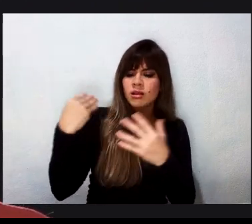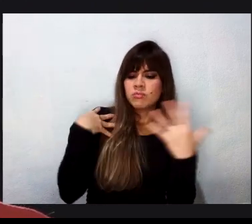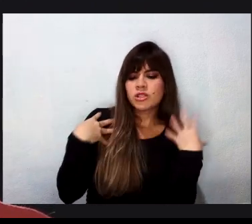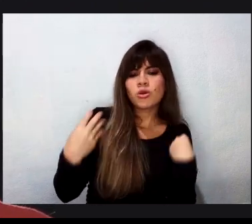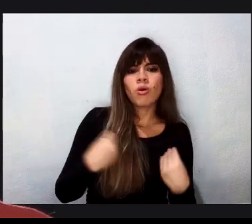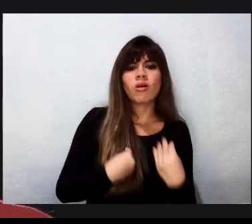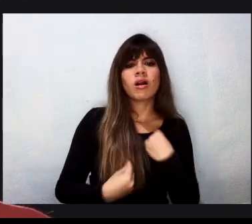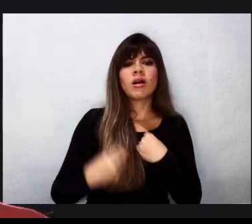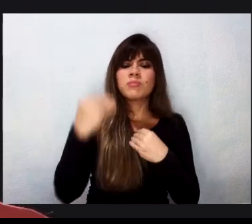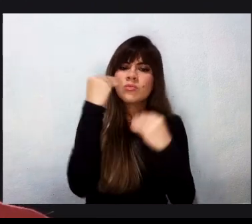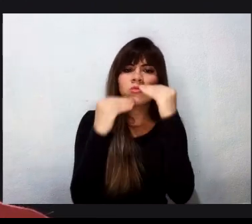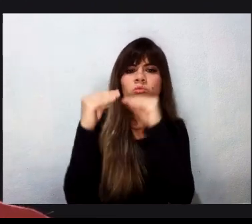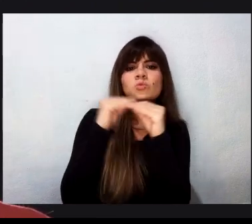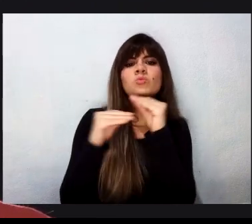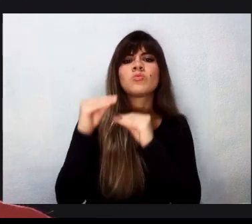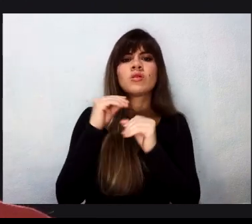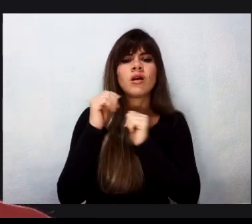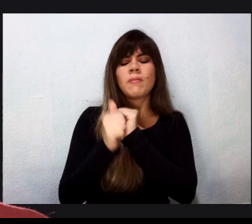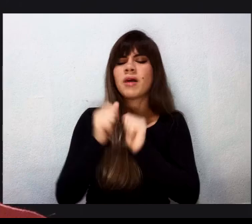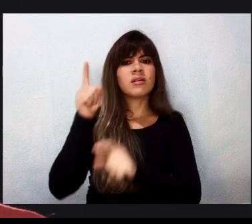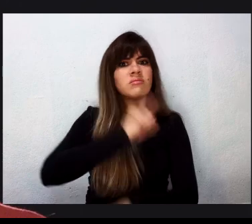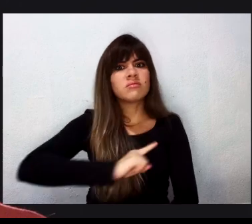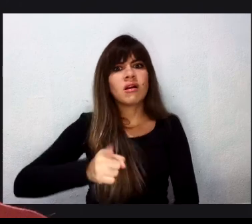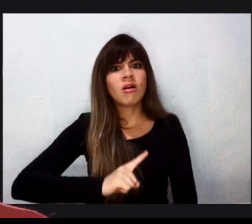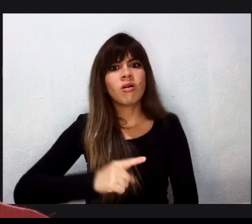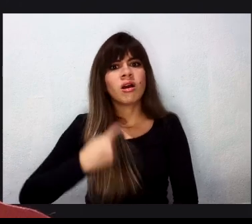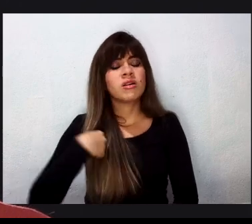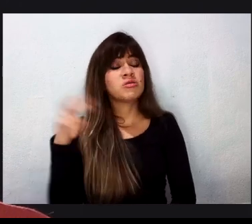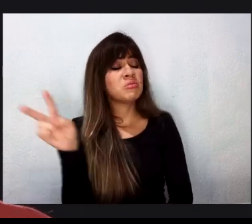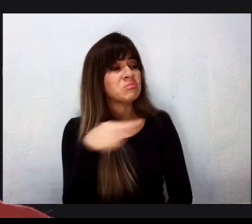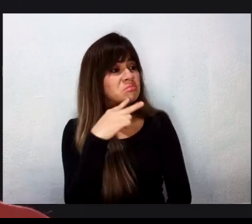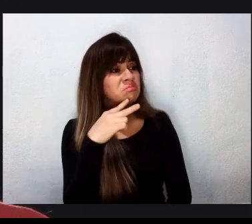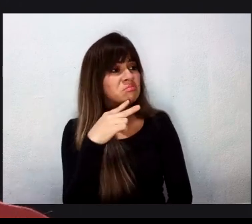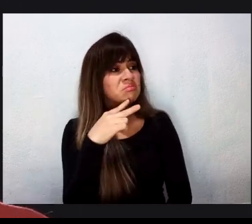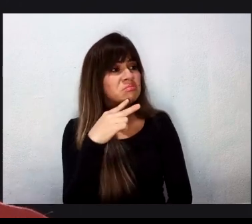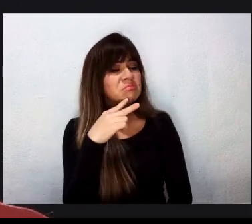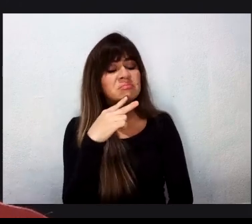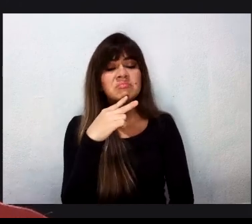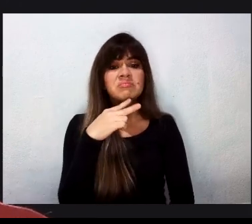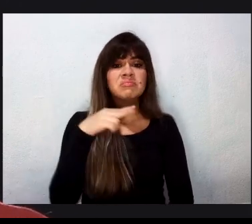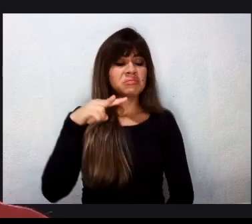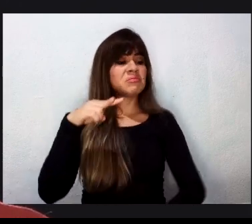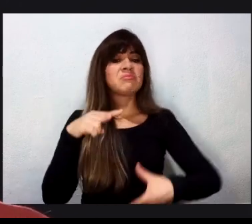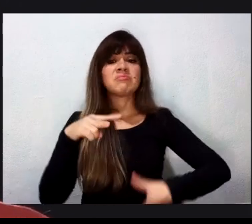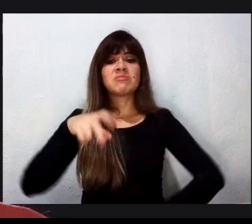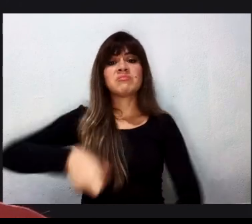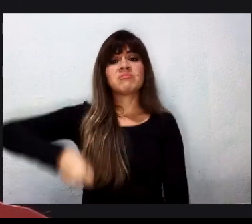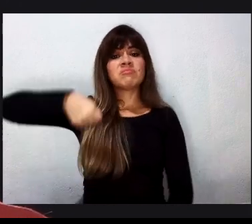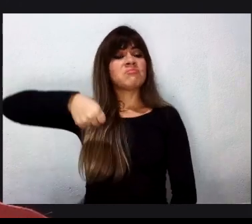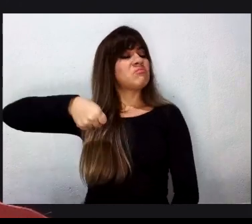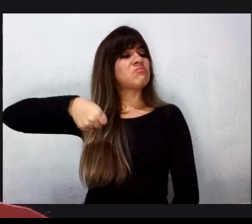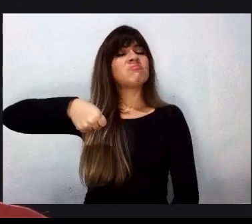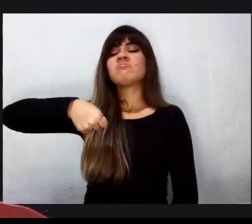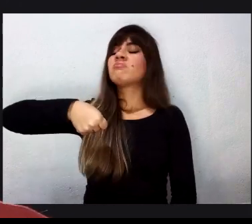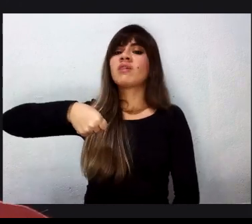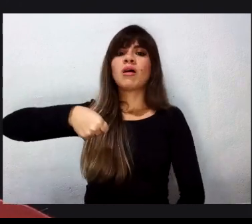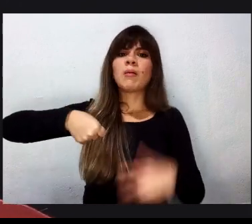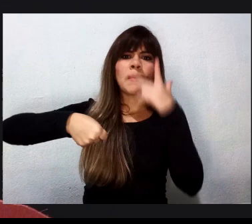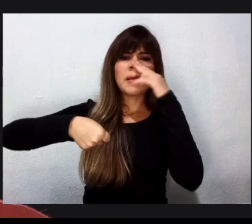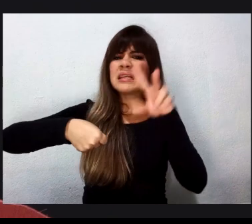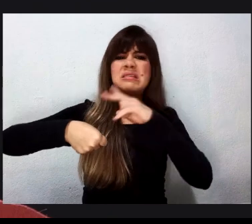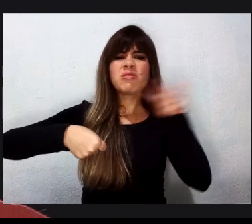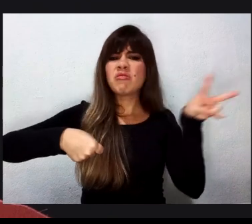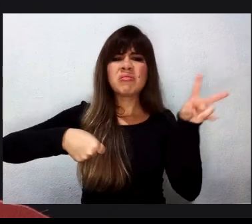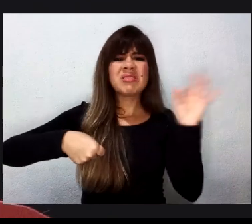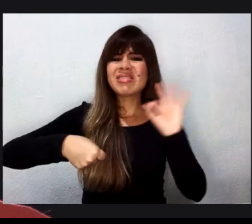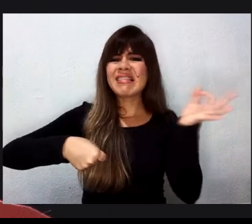tocar, me beijar, mas não. Ele só me olhou, segurou a mala. Mas era